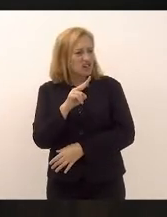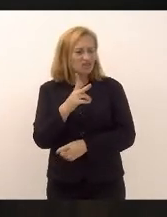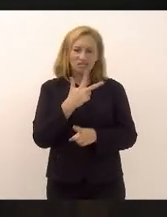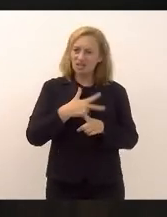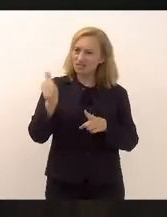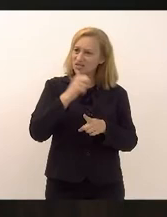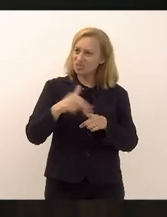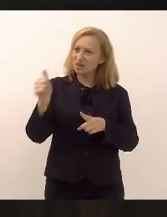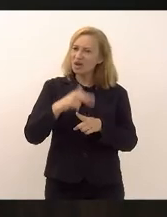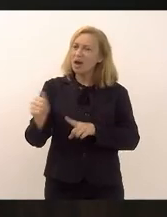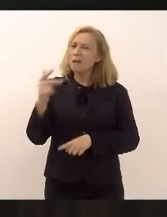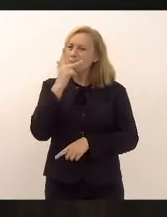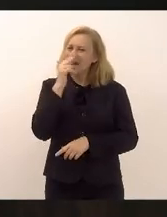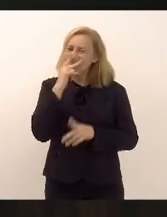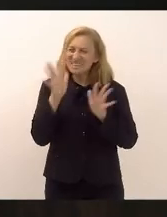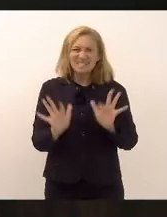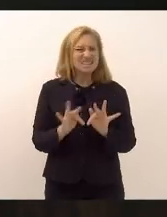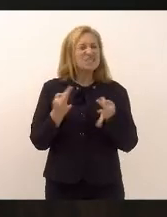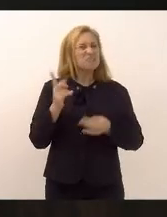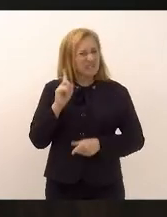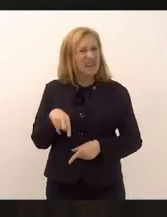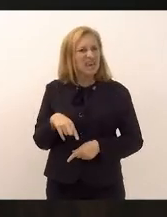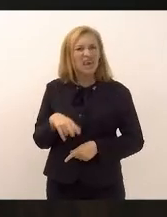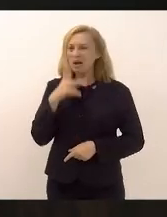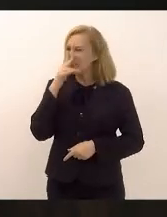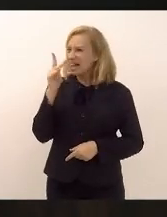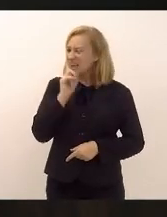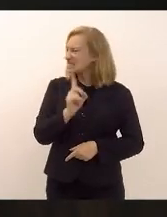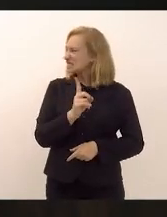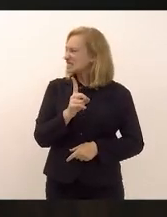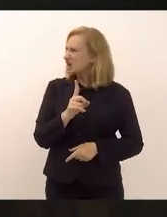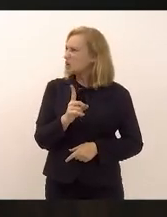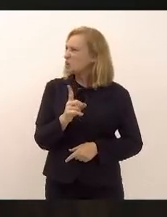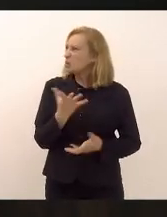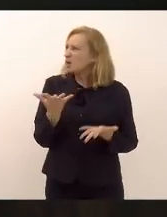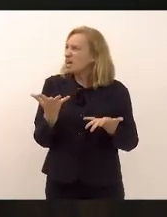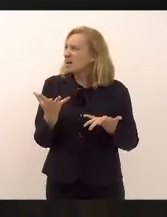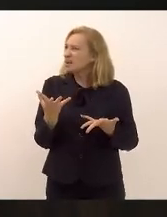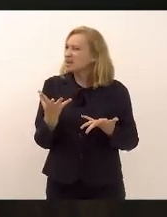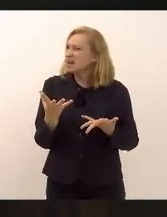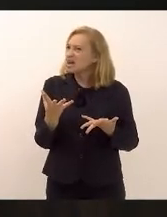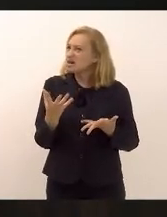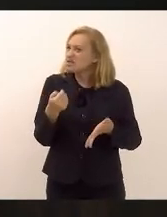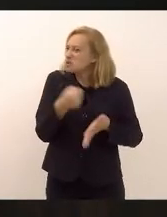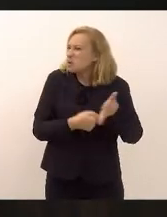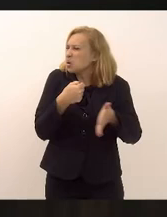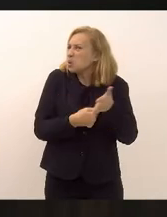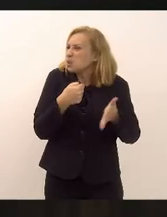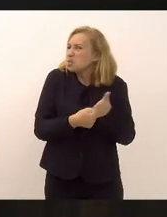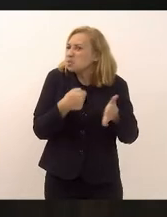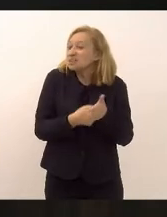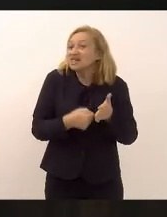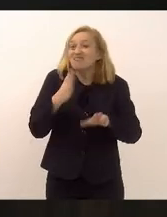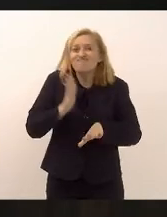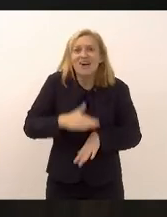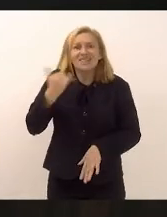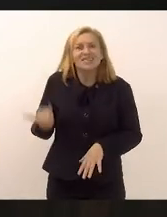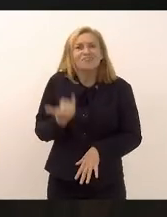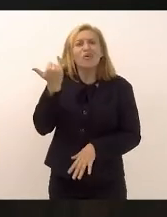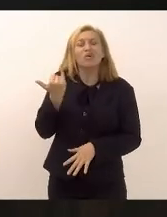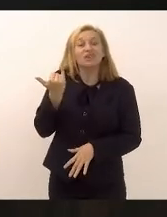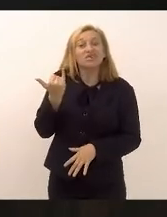elas parecem tão simples, né? Parece que não foram fruto de uma luta, e o mais importante